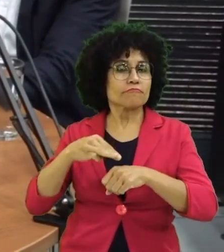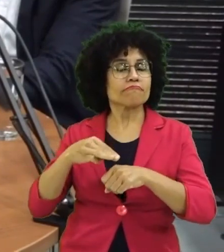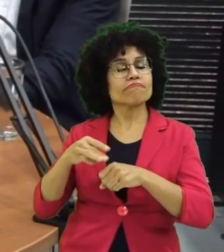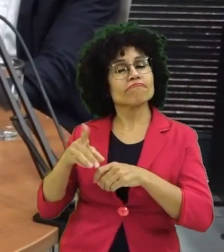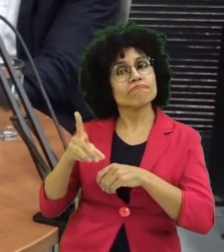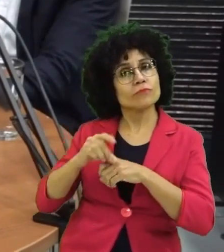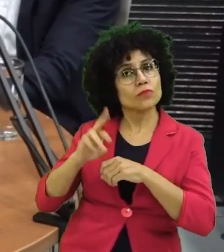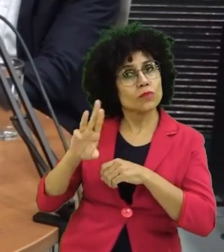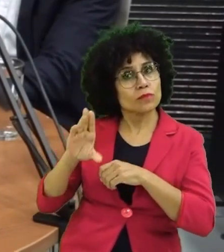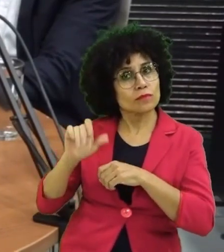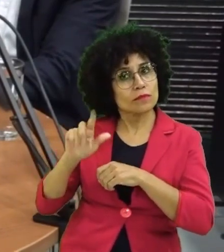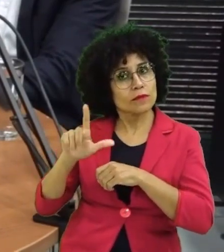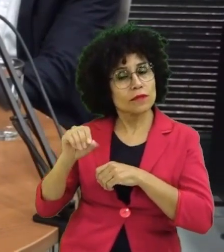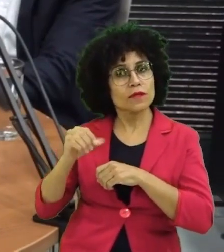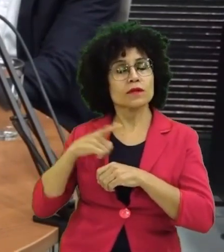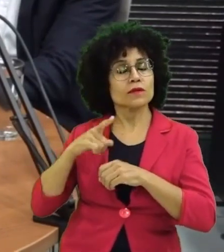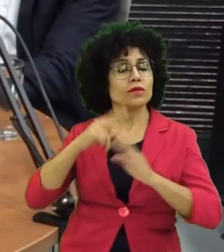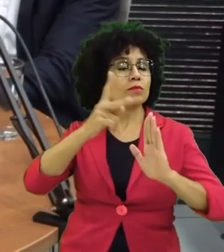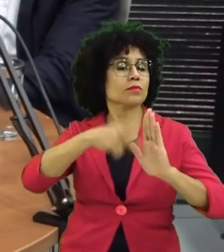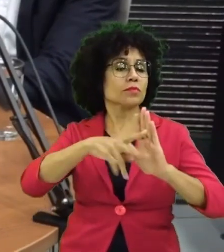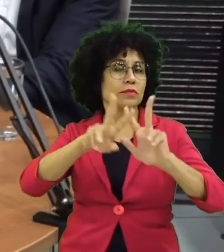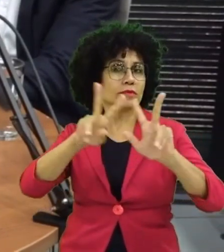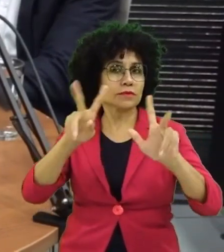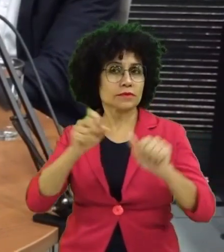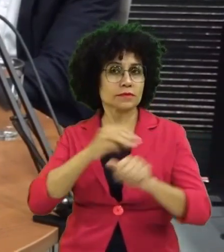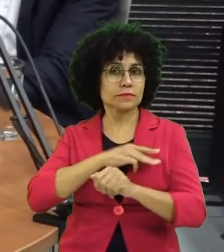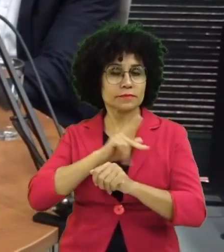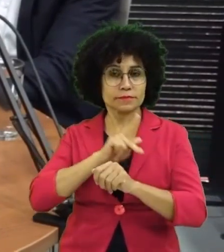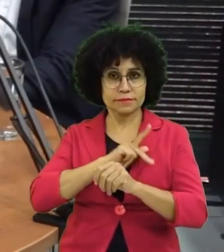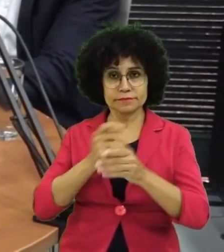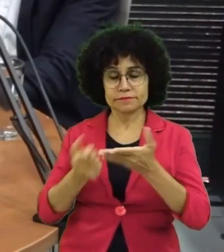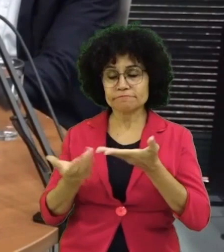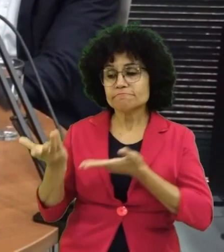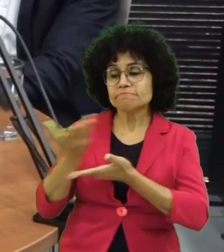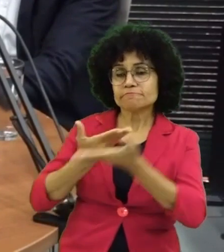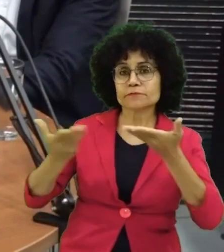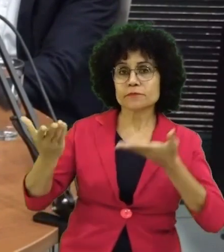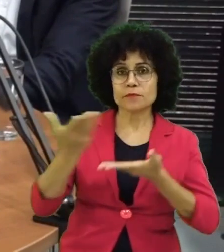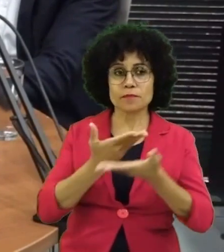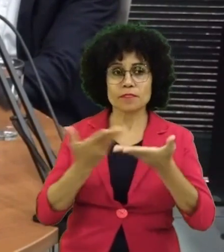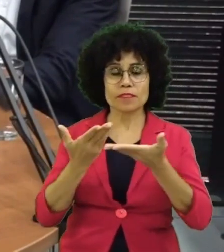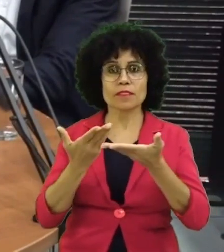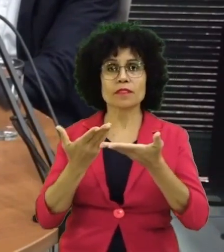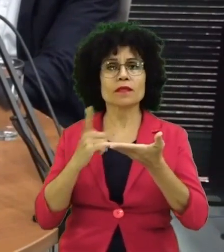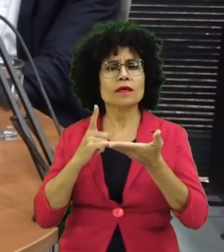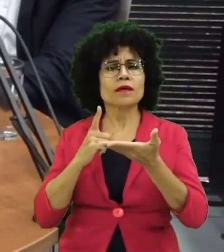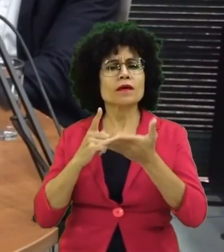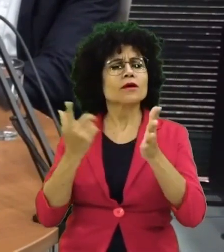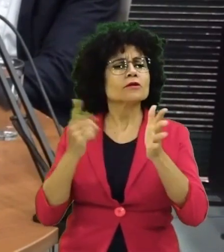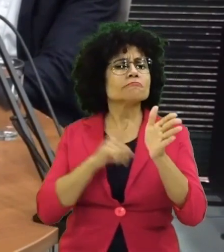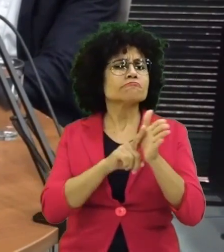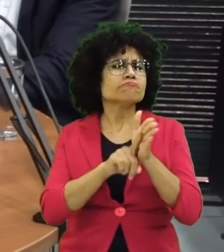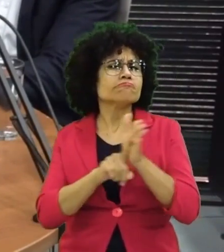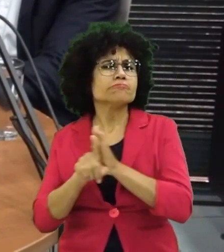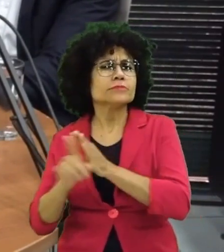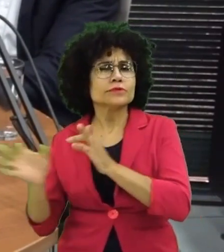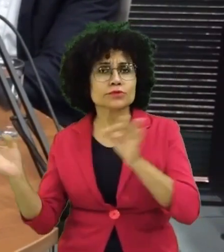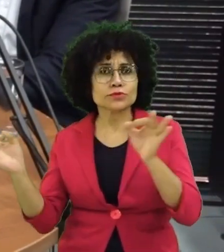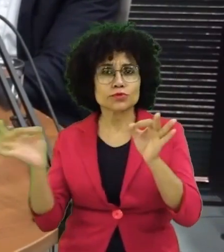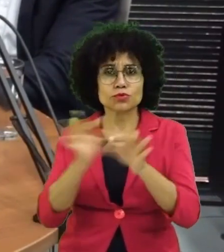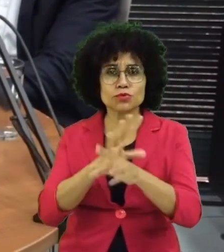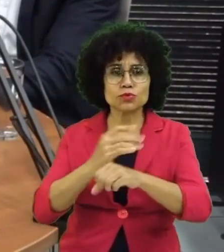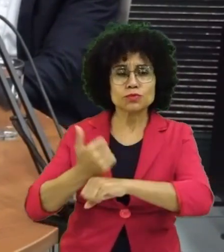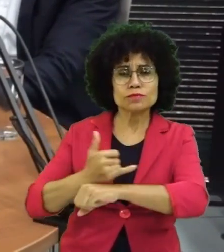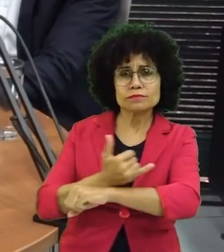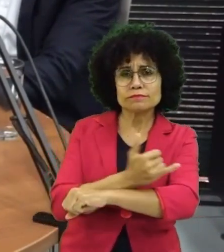gente sobre um projeto que o Ministério Público está viabilizou, para fazer um levantamento completo da infraestrutura